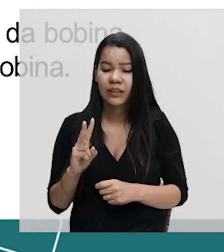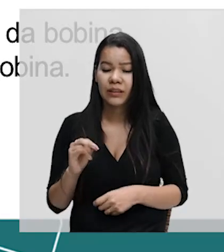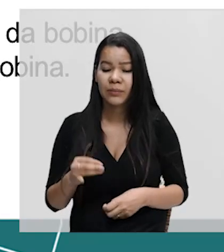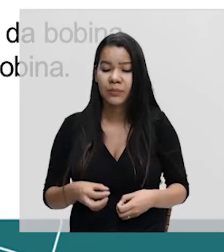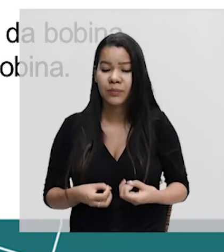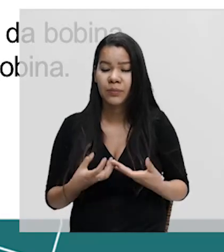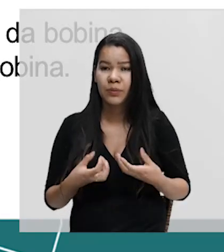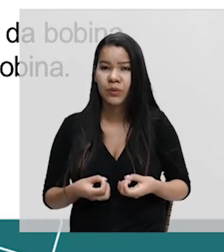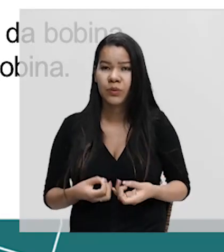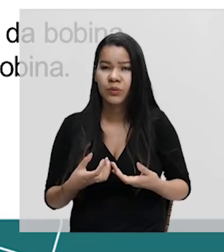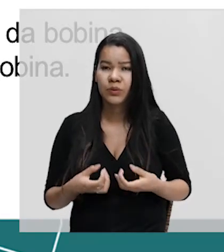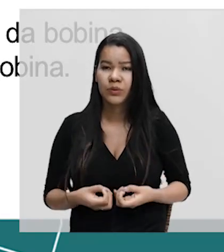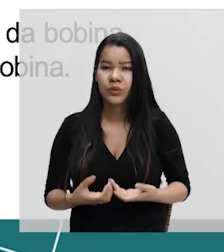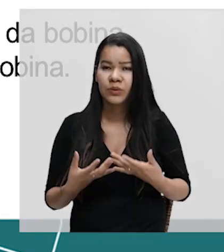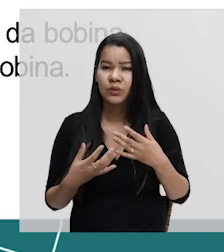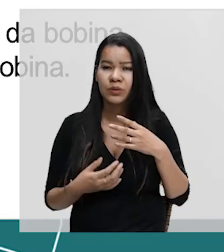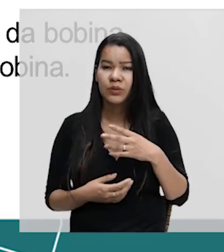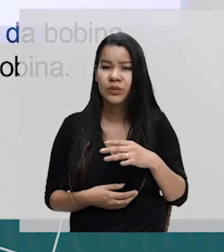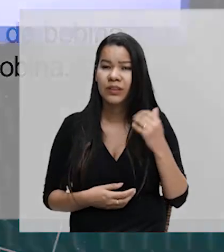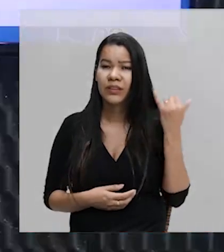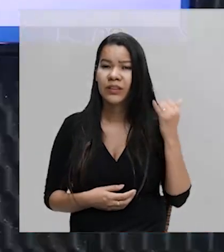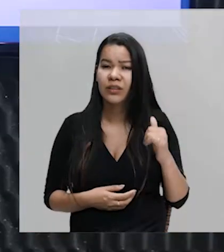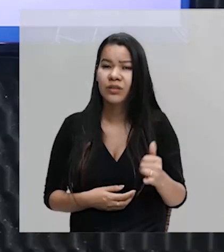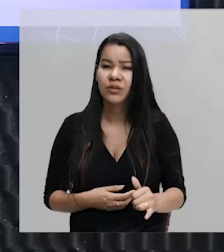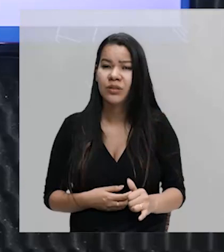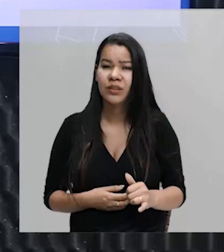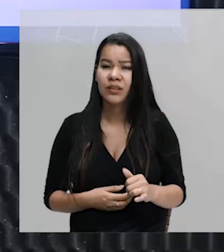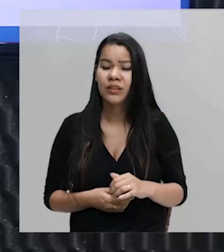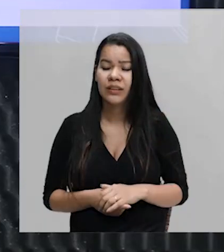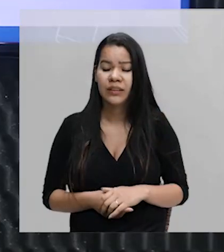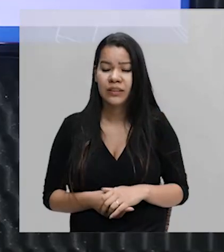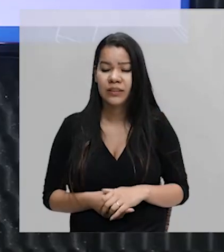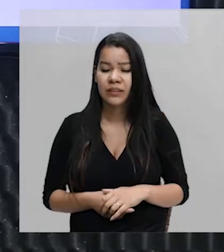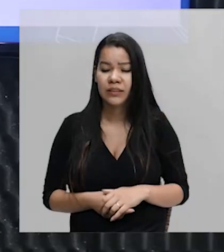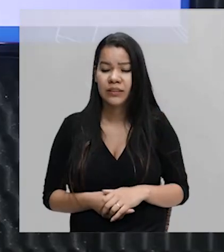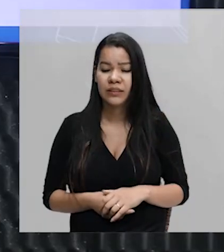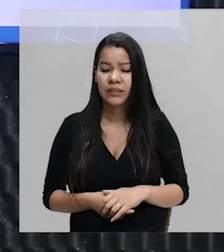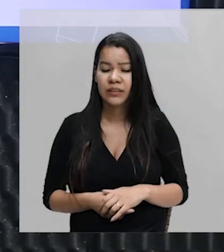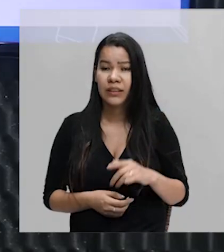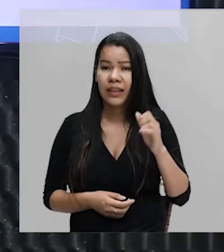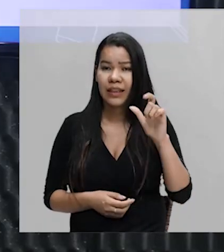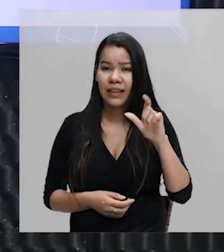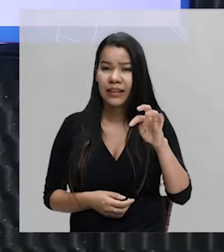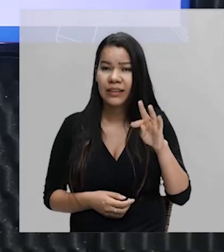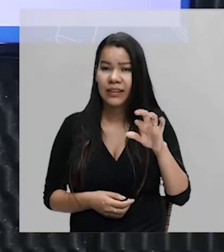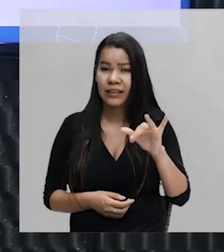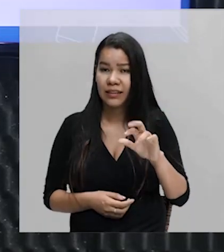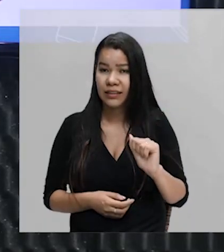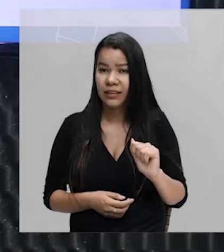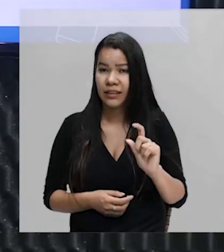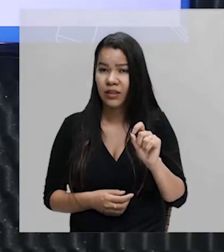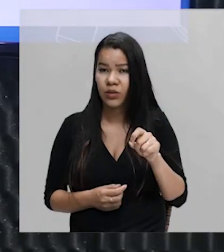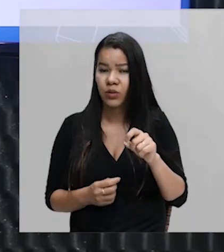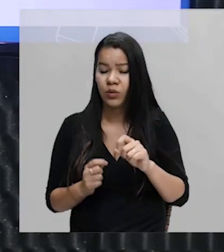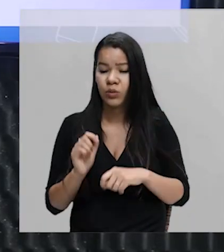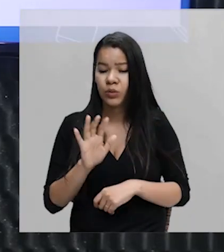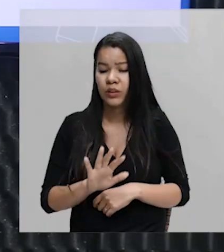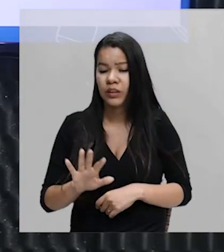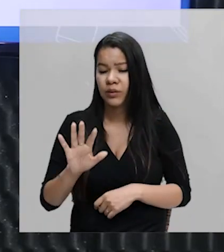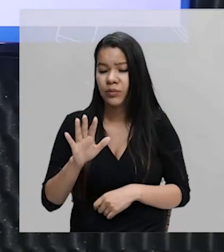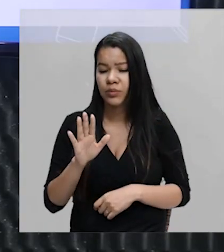né, produzido aí energia elétrica? Certo? É com campo de indução